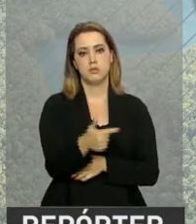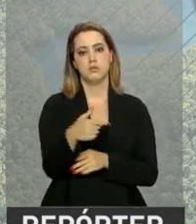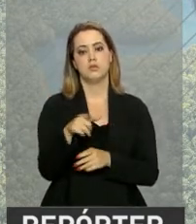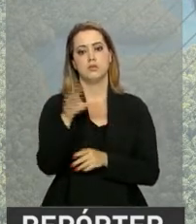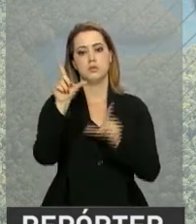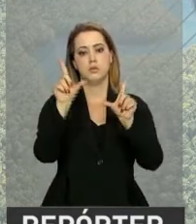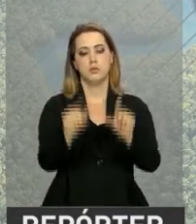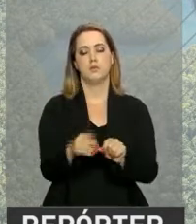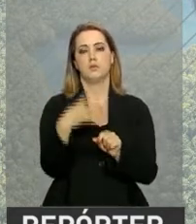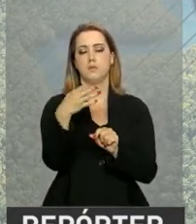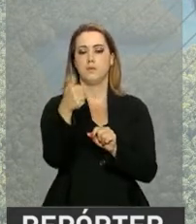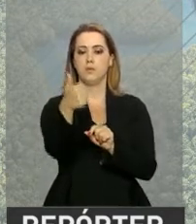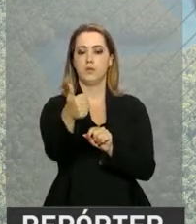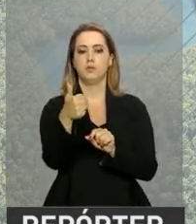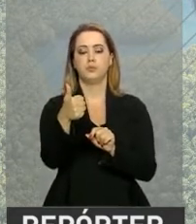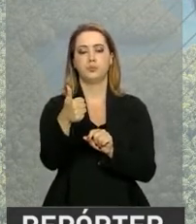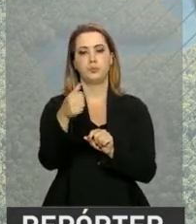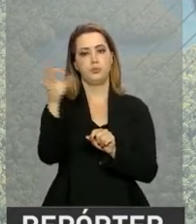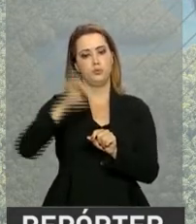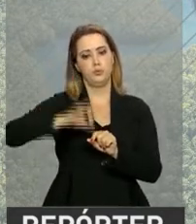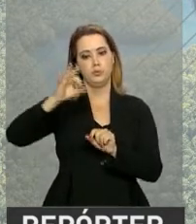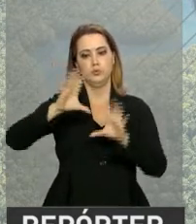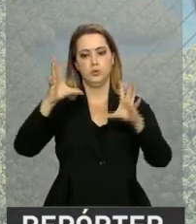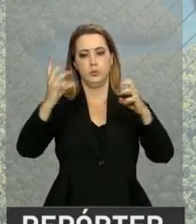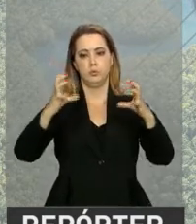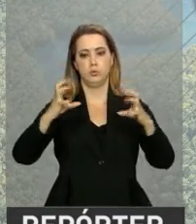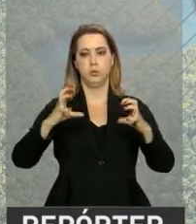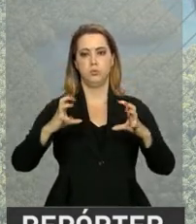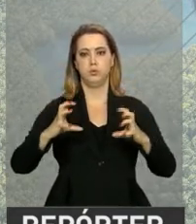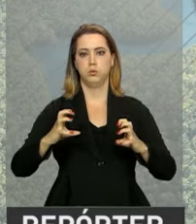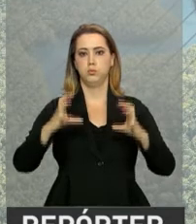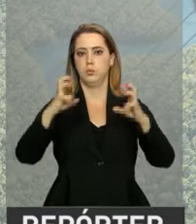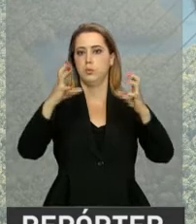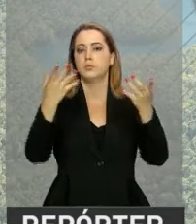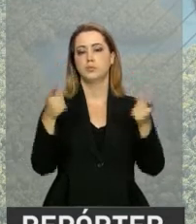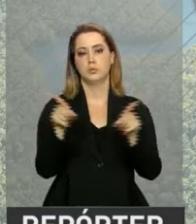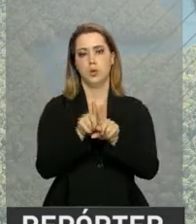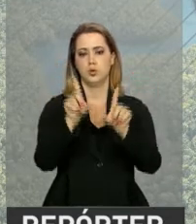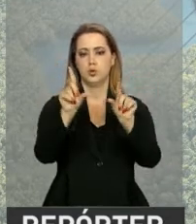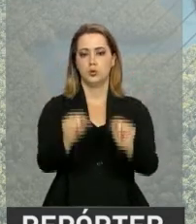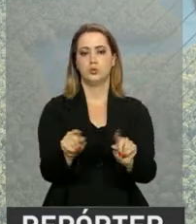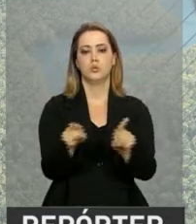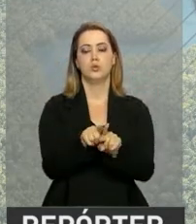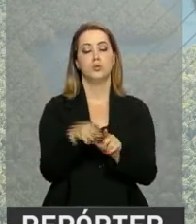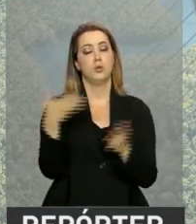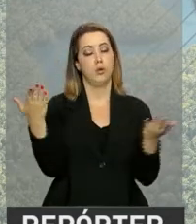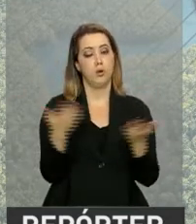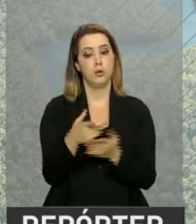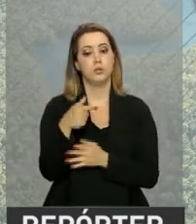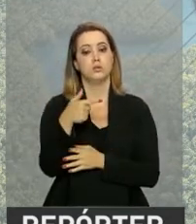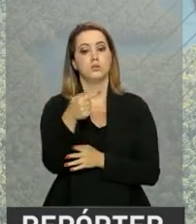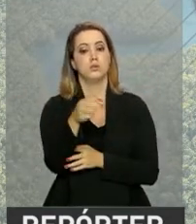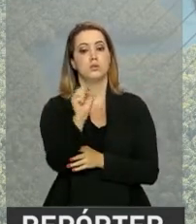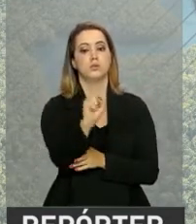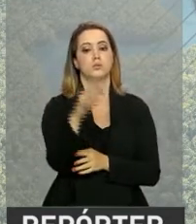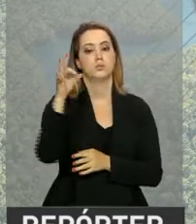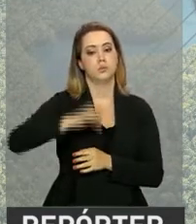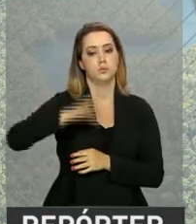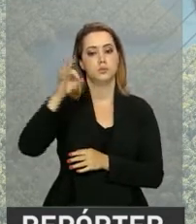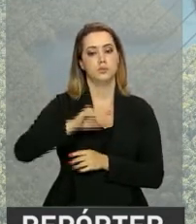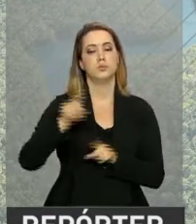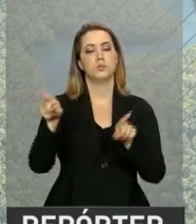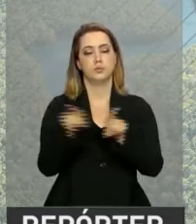estufa já entre 2004 e 2011 foi possível reduzir e até 78 por cento o desmatamento